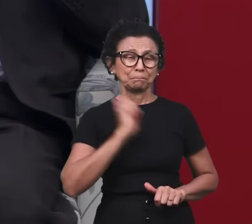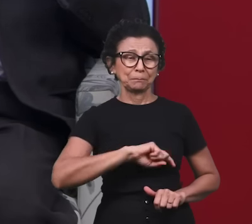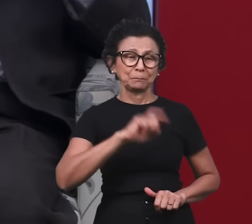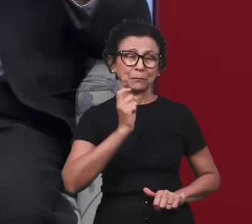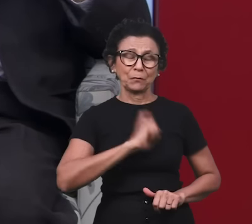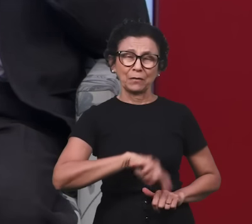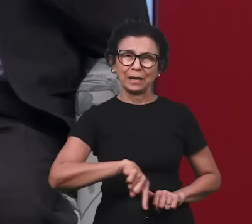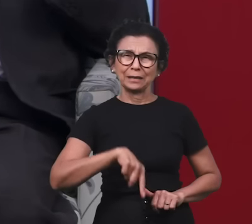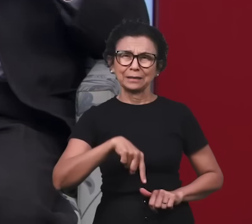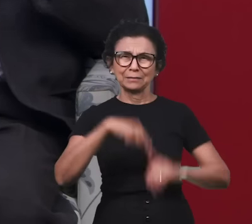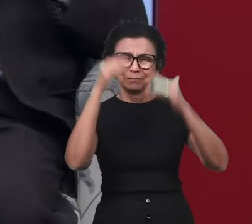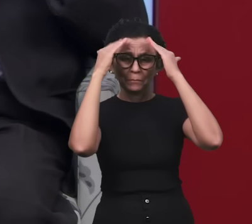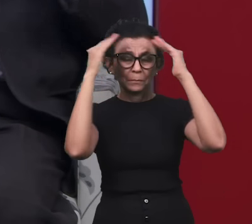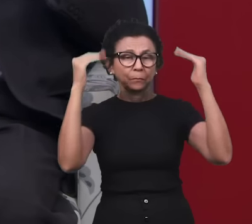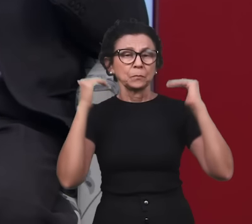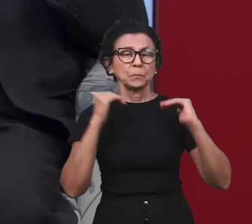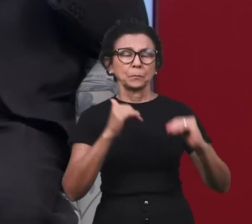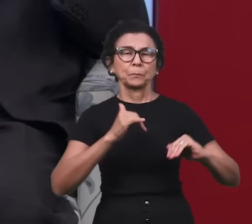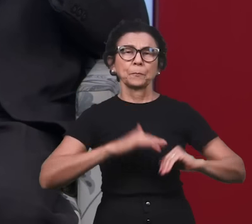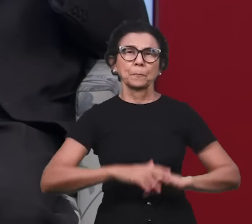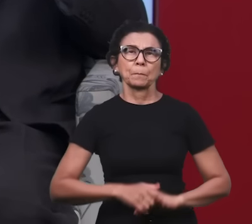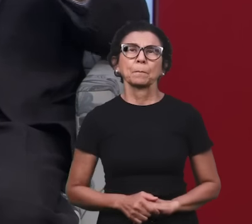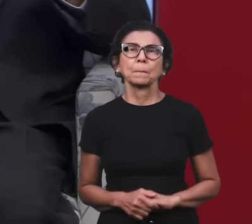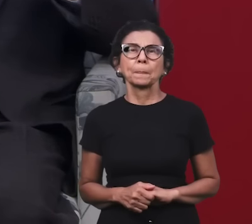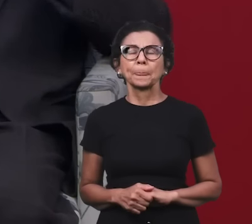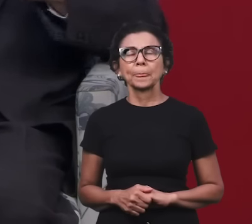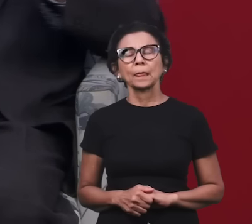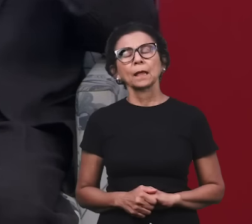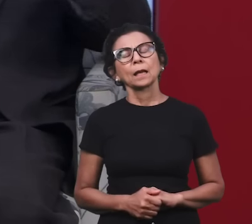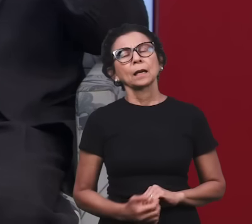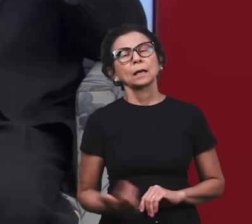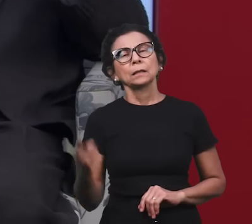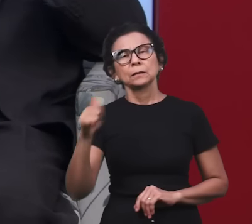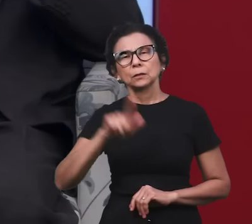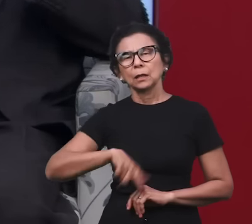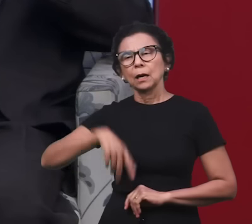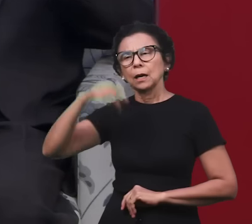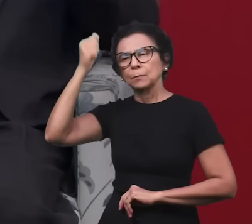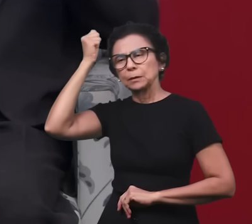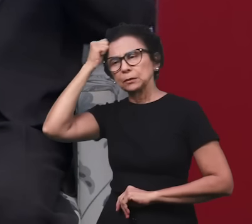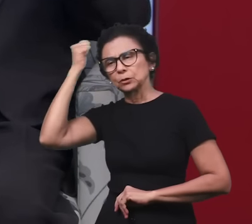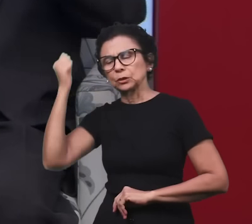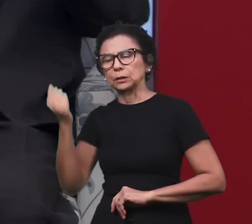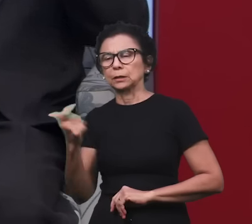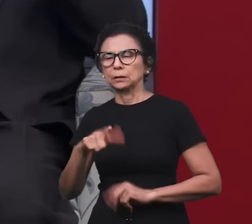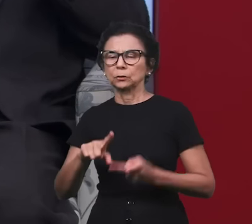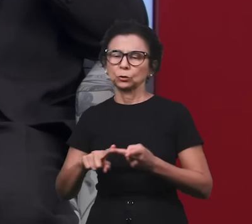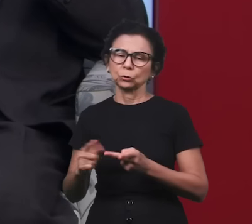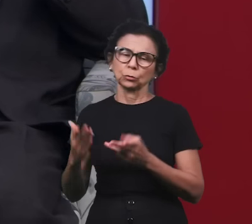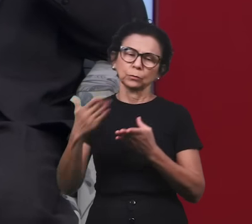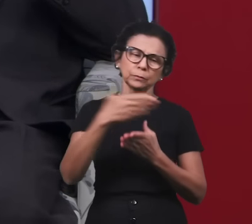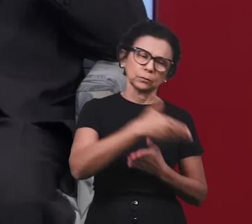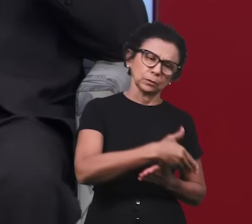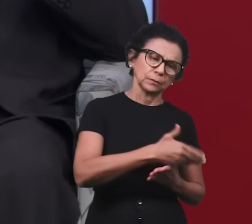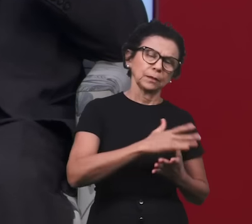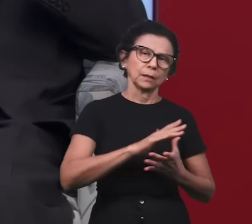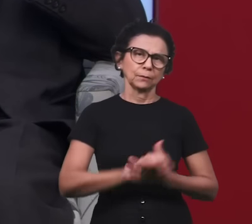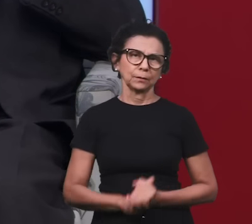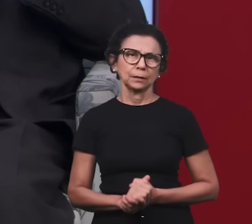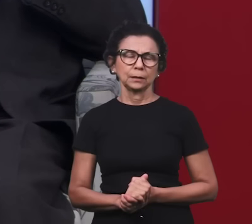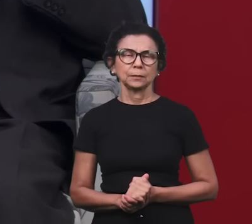Mas Israel se desviou várias vezes. Se acertava, se desviava. Tem a época dos juízes, onde aconteceu muito